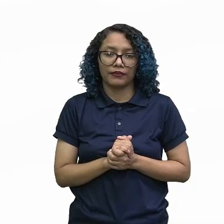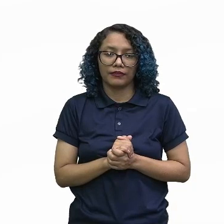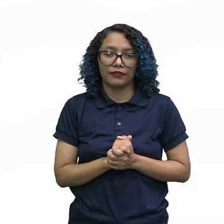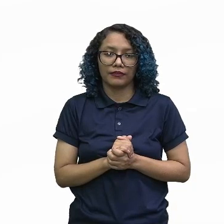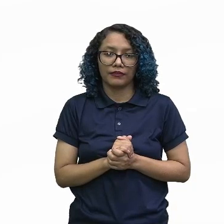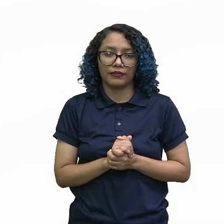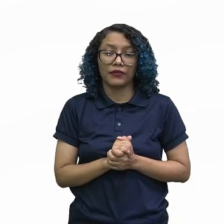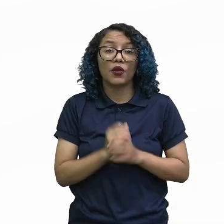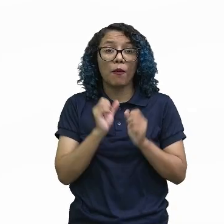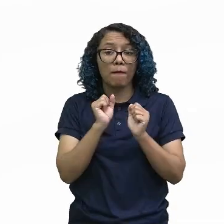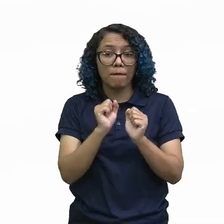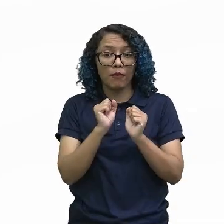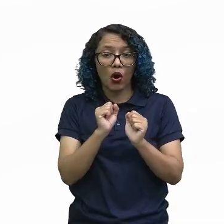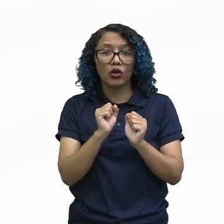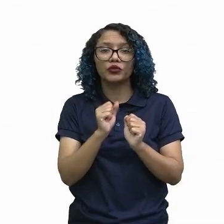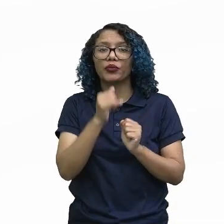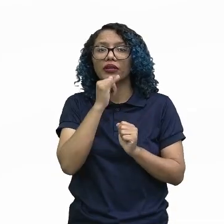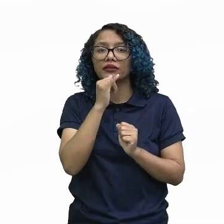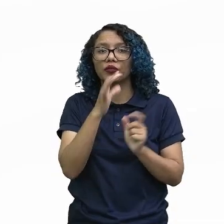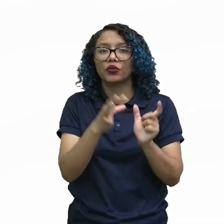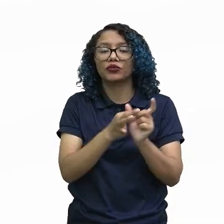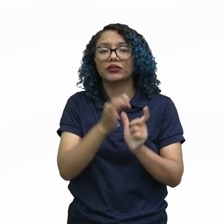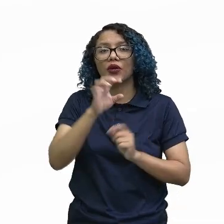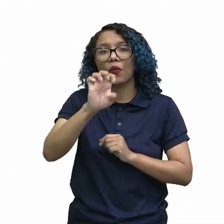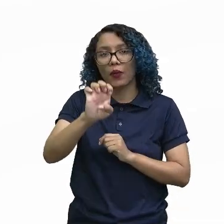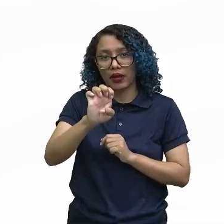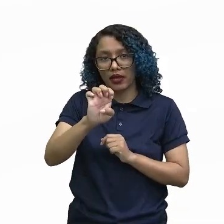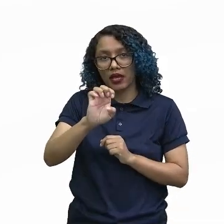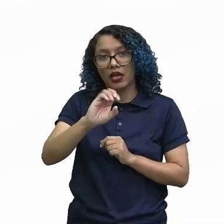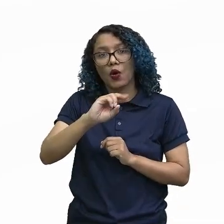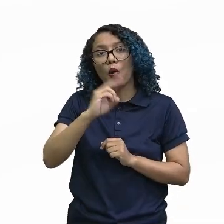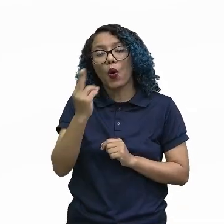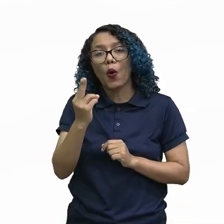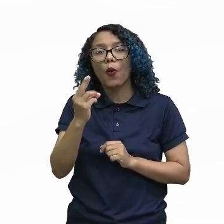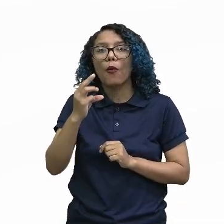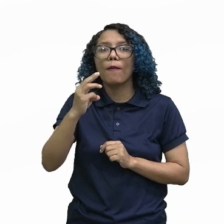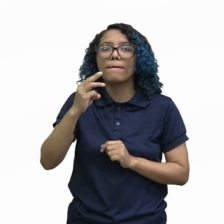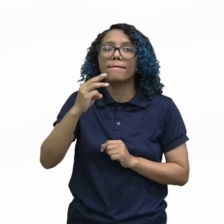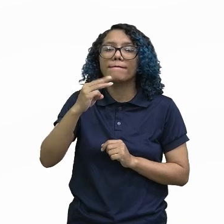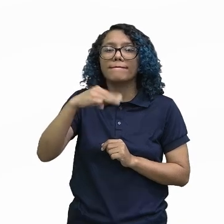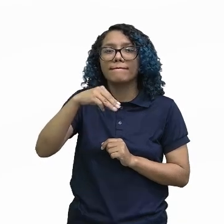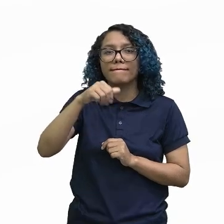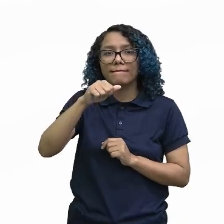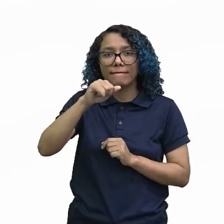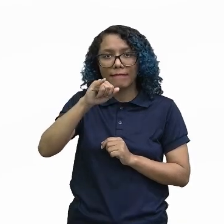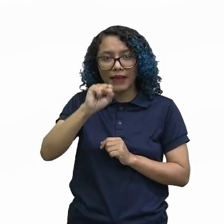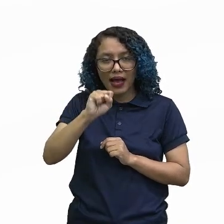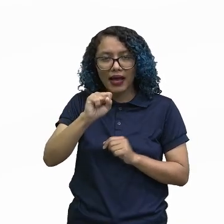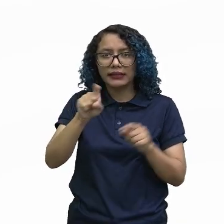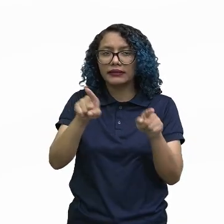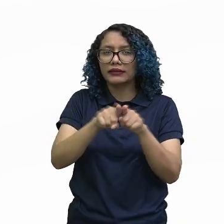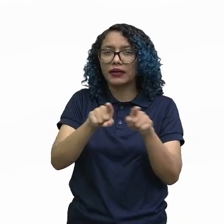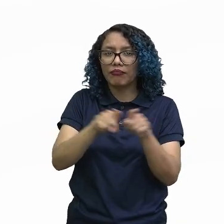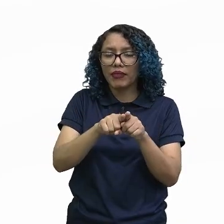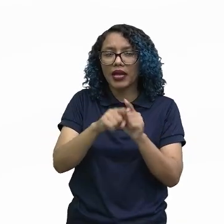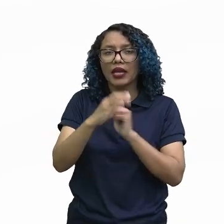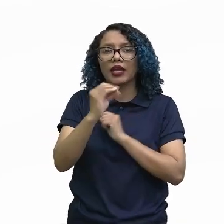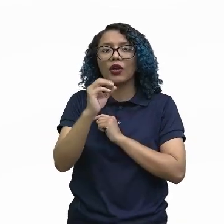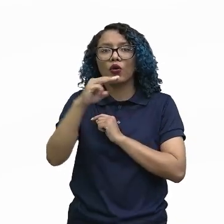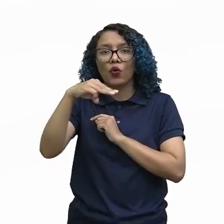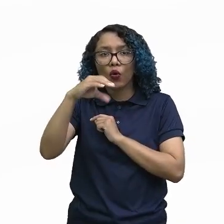reconhecidas pela conjunção e, pelo mas também, como também, né, são